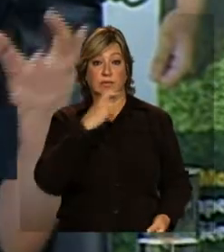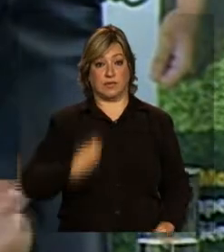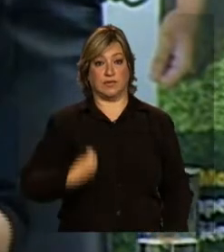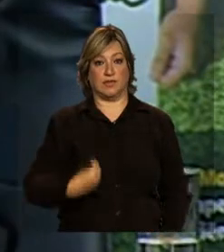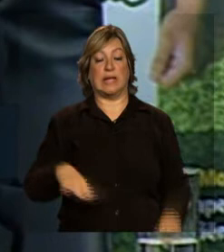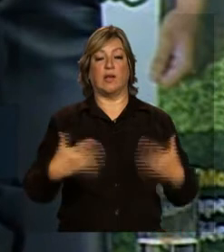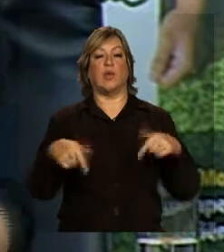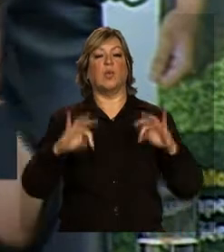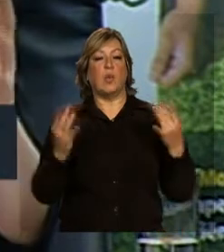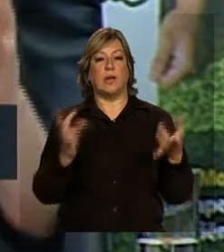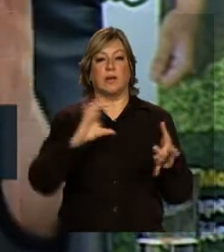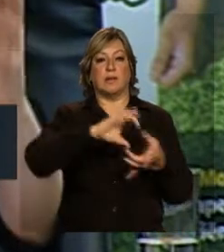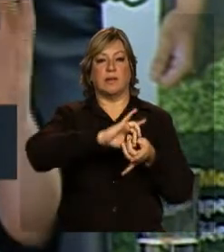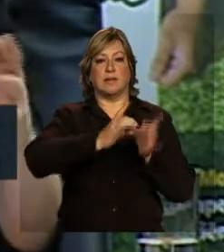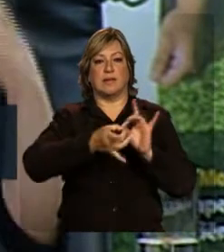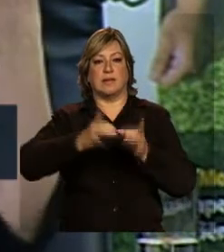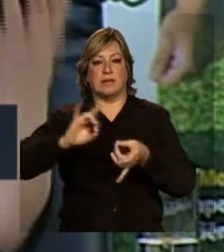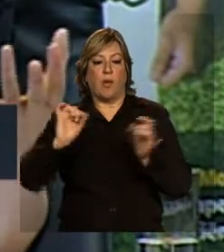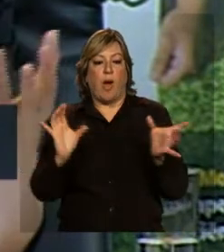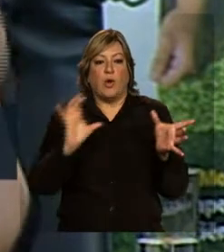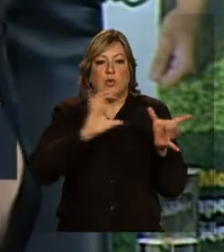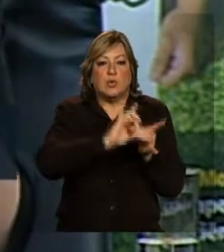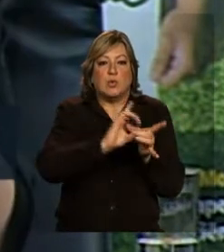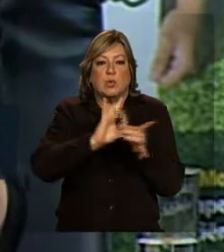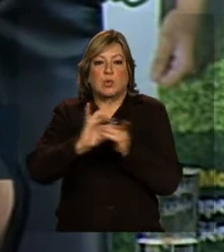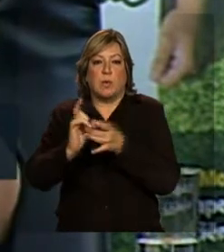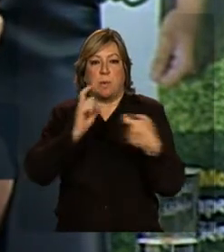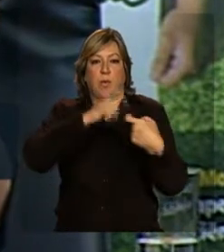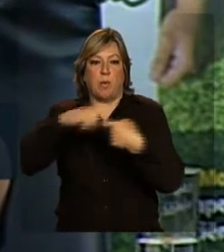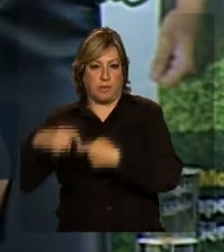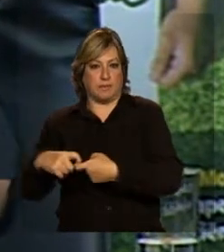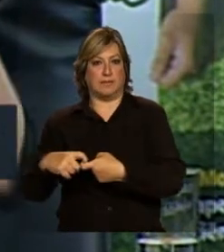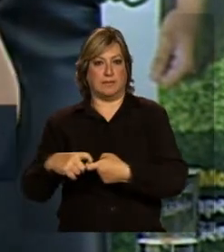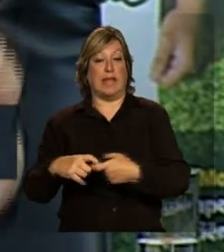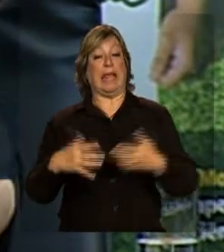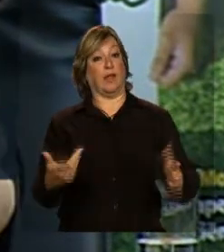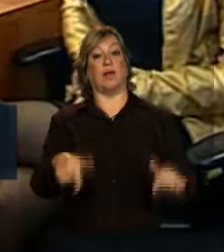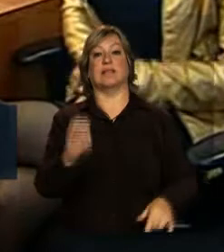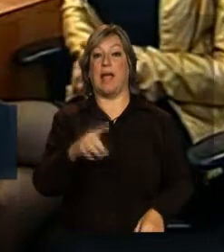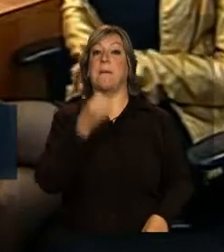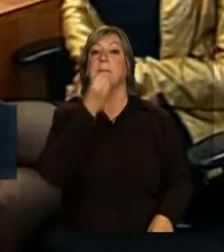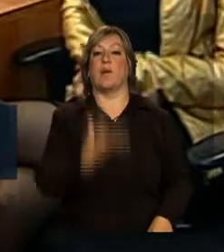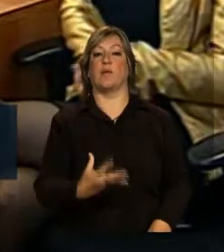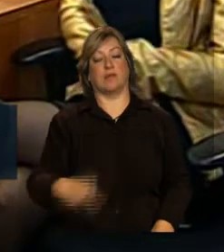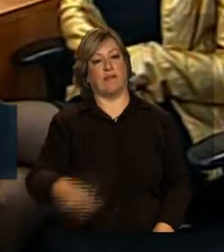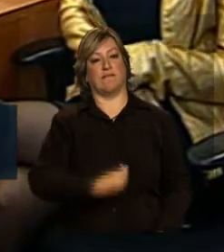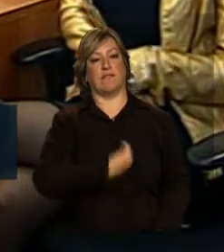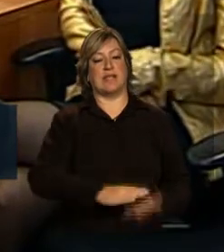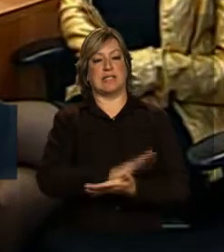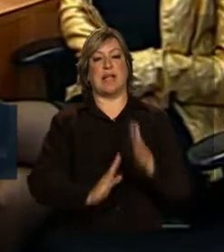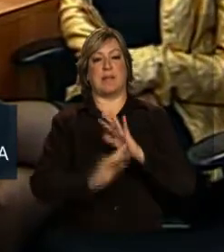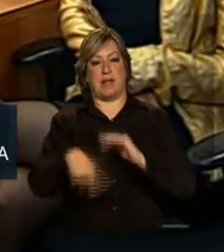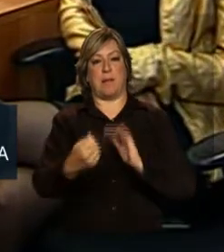todas elas encadeadas. Elas têm que andar, portanto, ao mesmo tempo, e isso é um aspecto positivo do Viver Sem Limite,